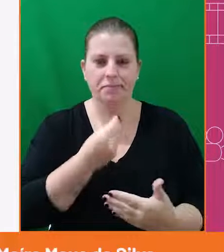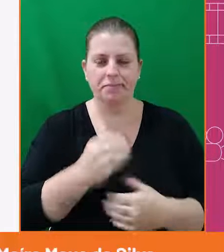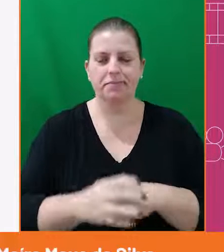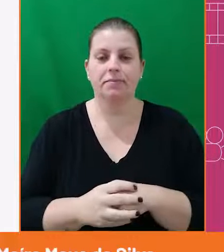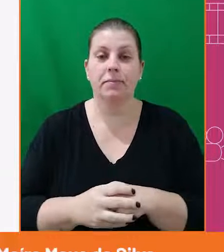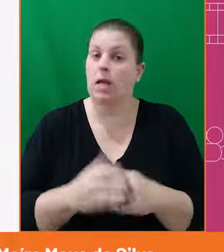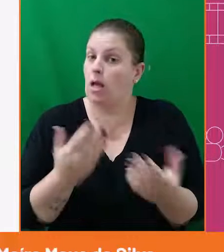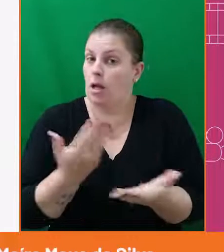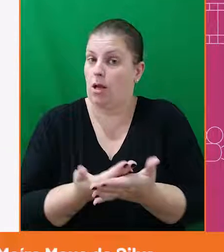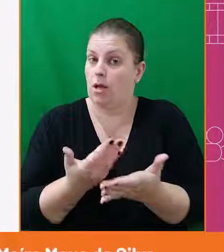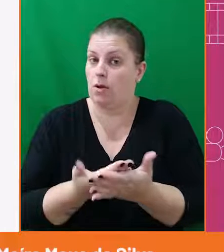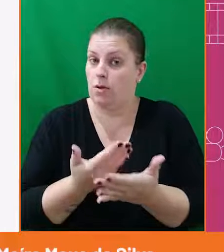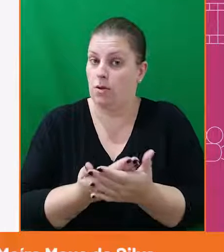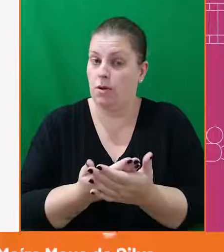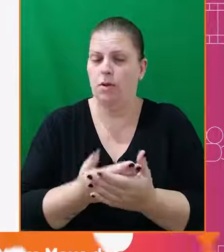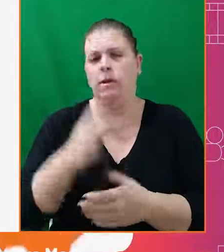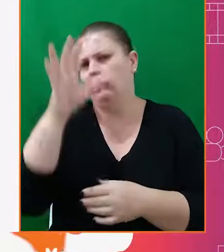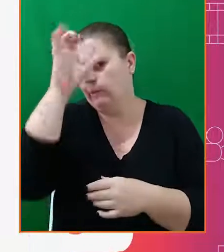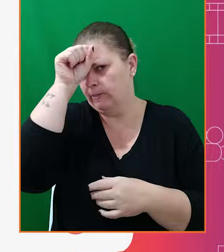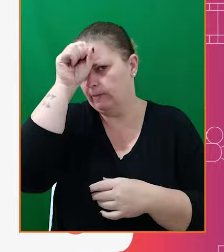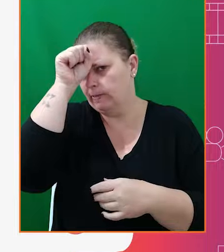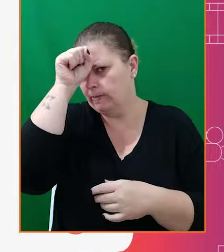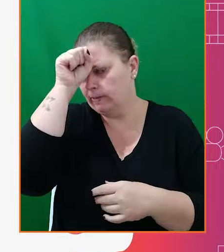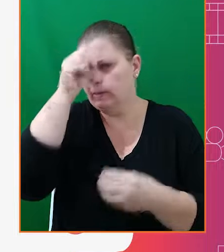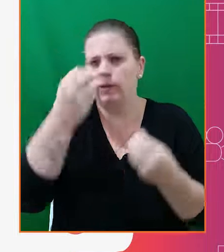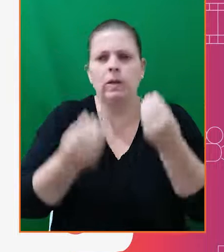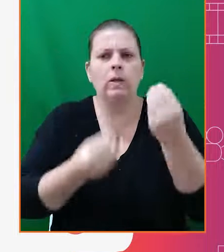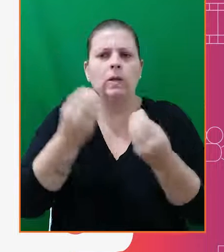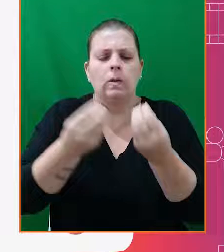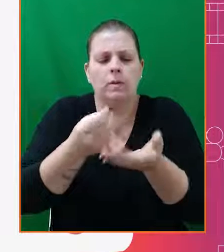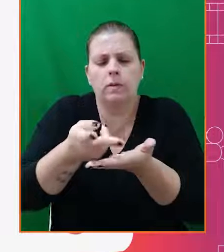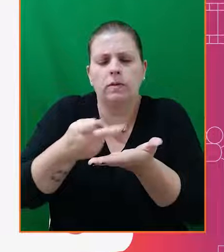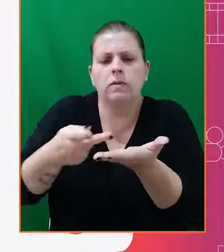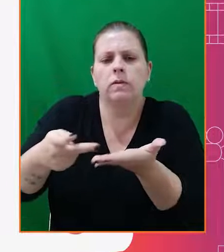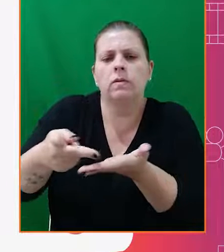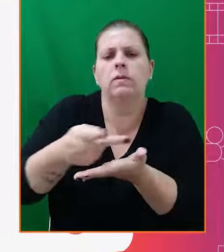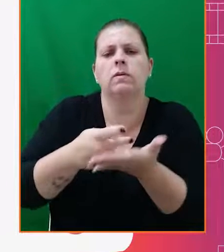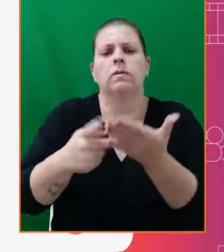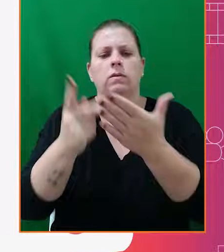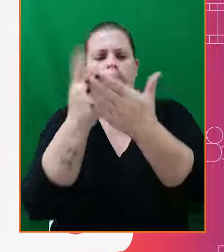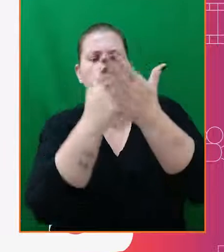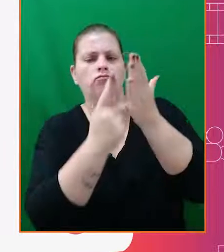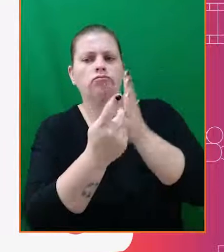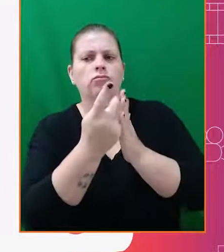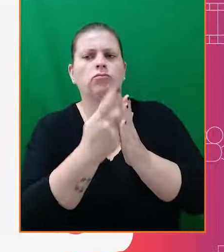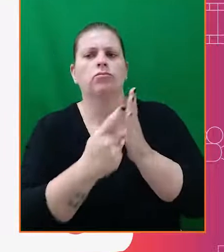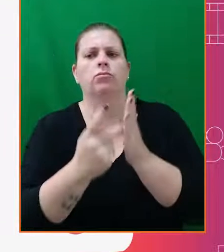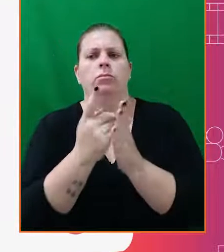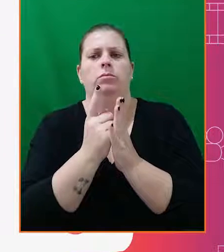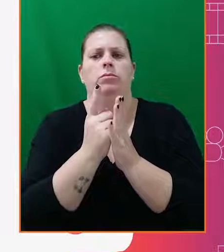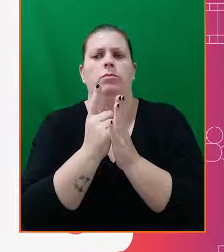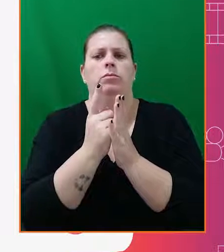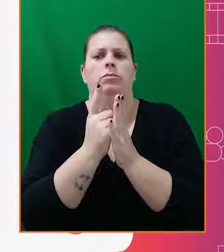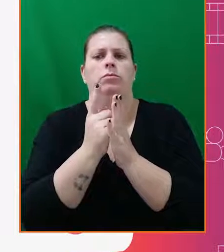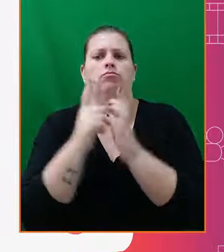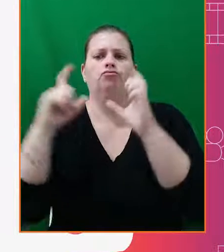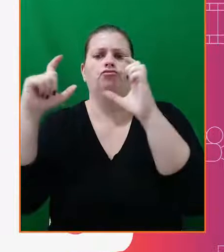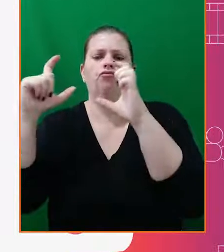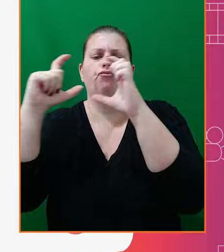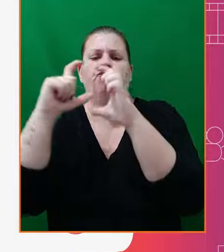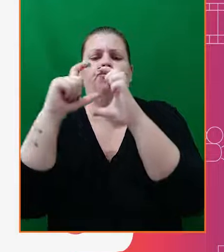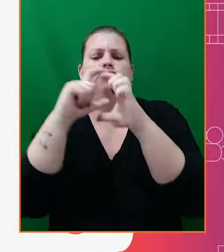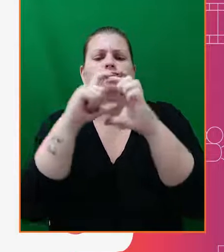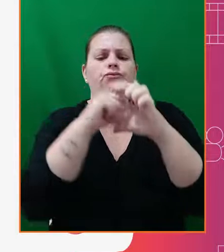Seja bem-vindo e bem-vinda! Na aula de hoje, aprenderemos sobre como desenhar por meio da redução